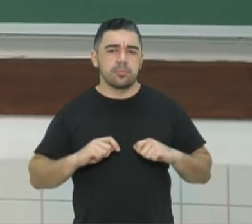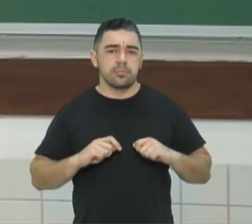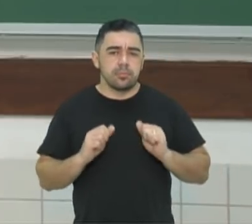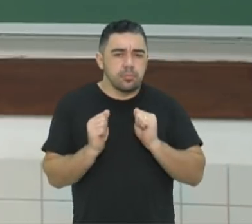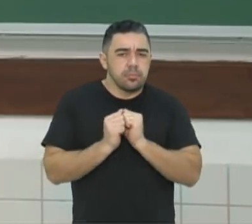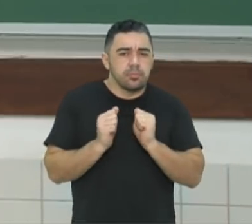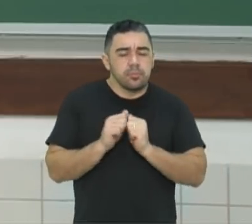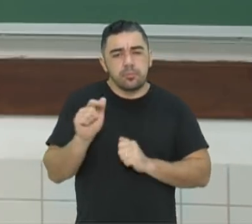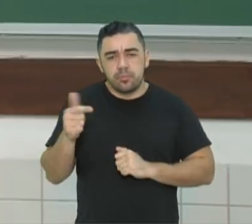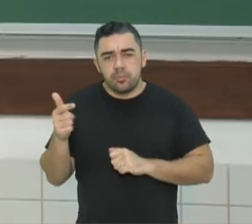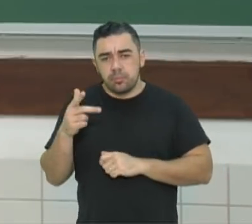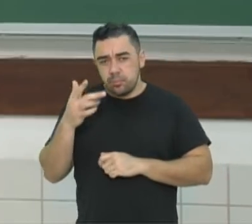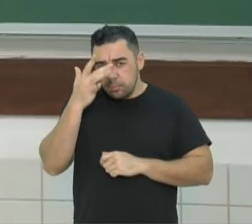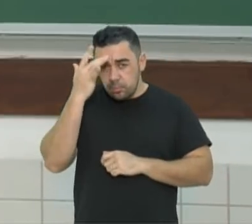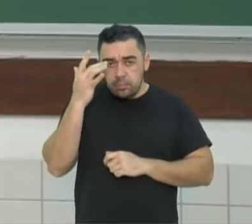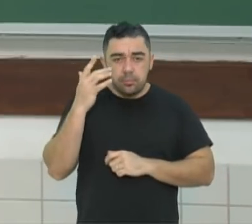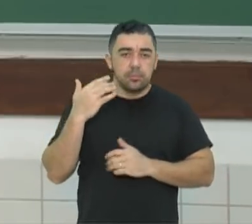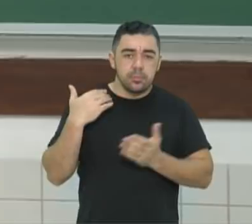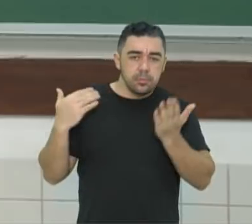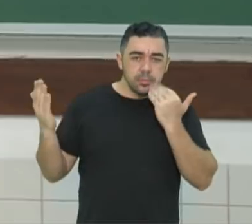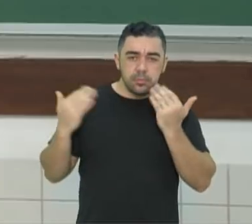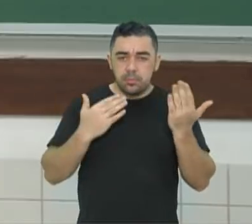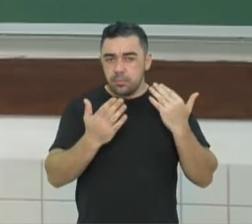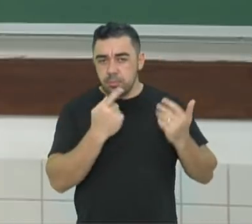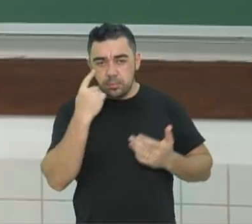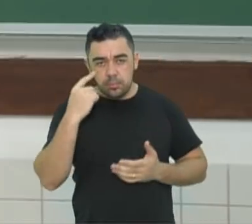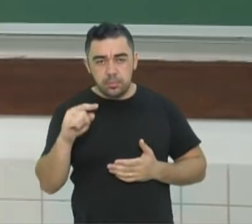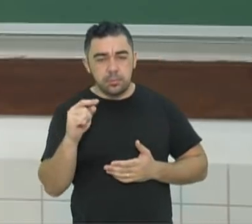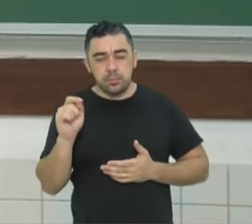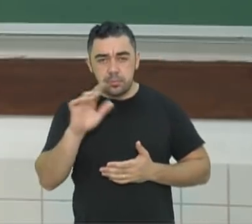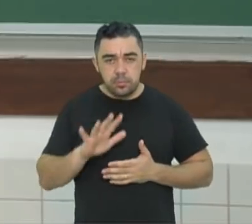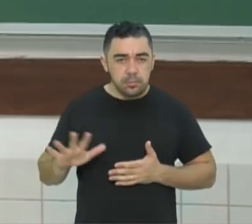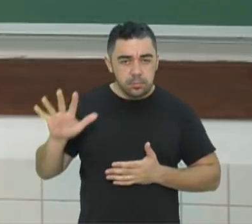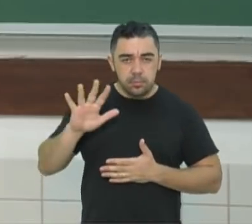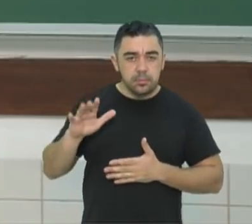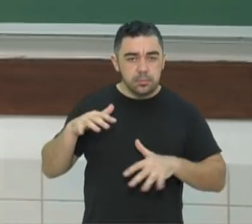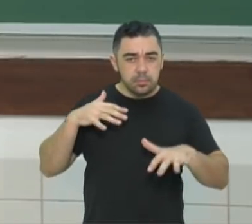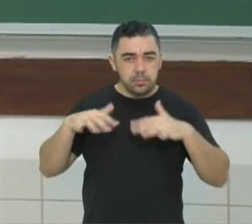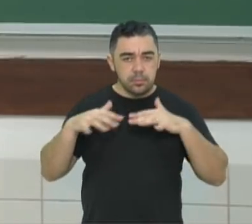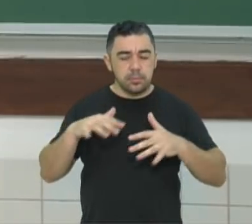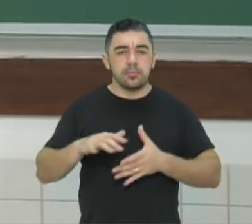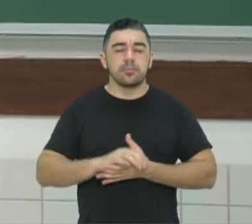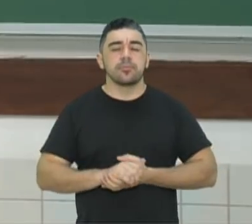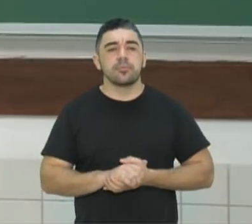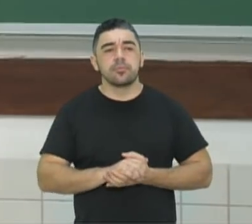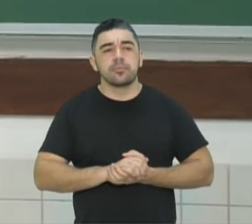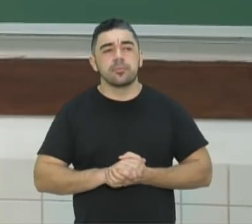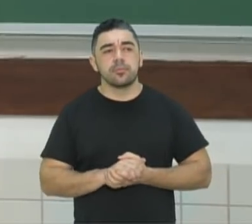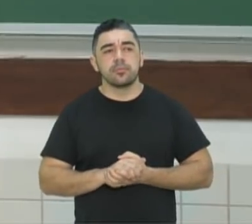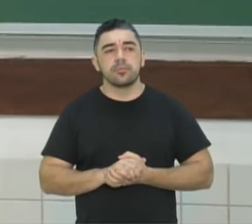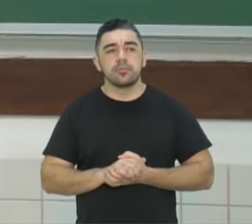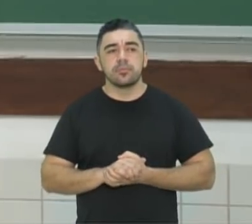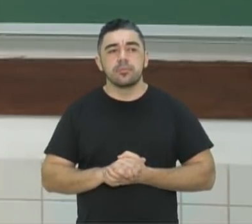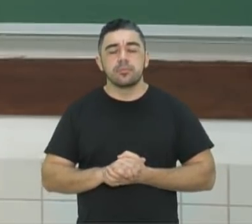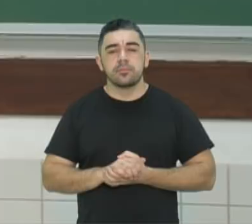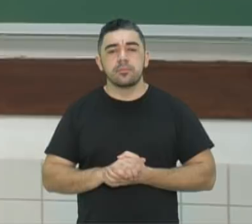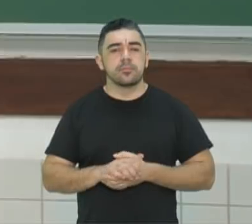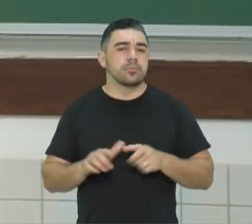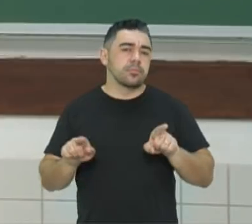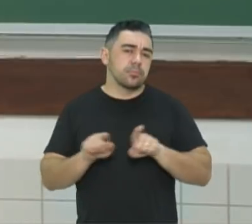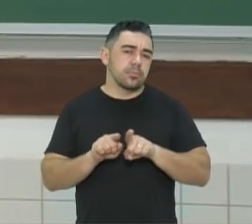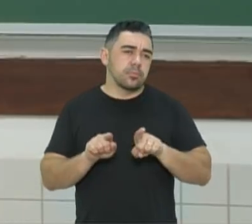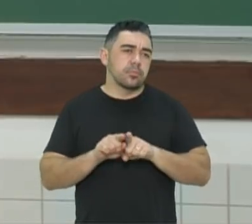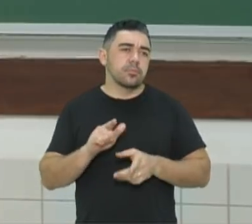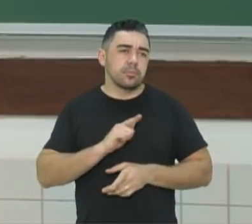junto com outras pessoas interagindo para ver essa produção dessas imagens em movimento, tá bom? Bem, mas teve